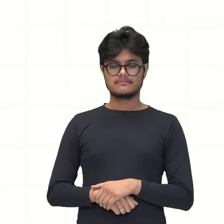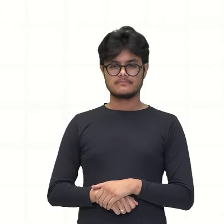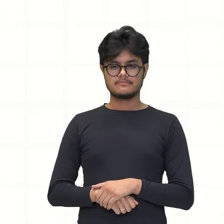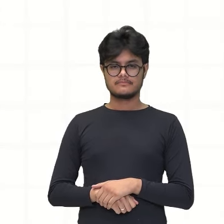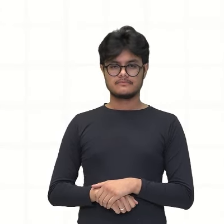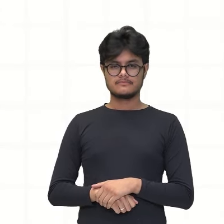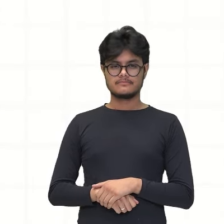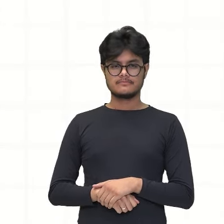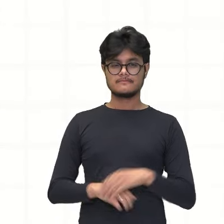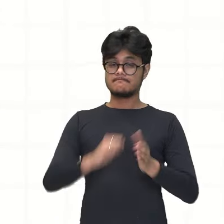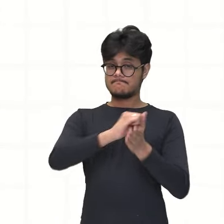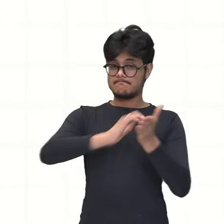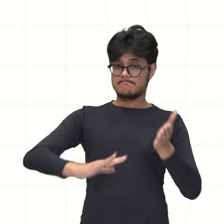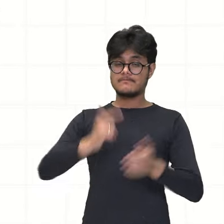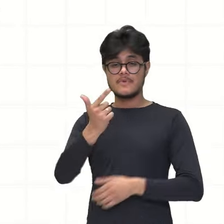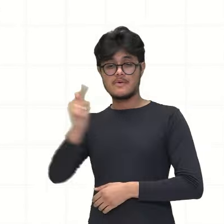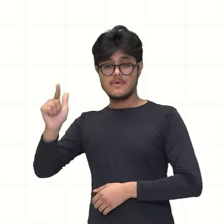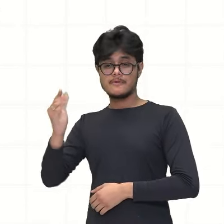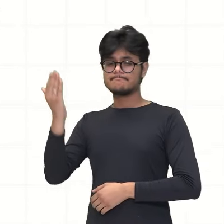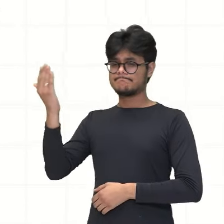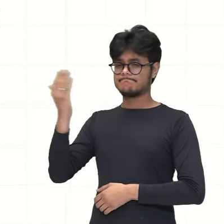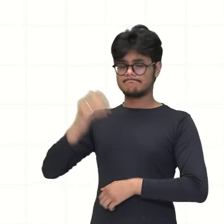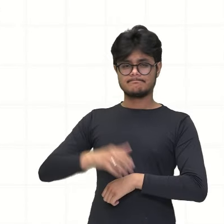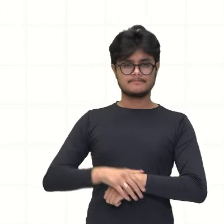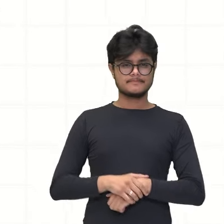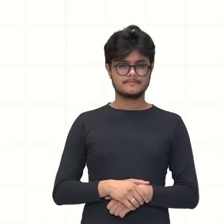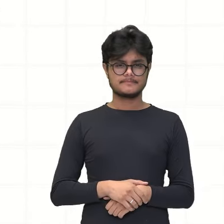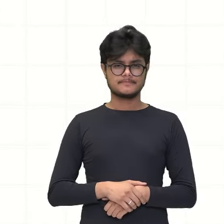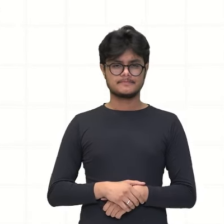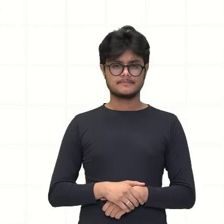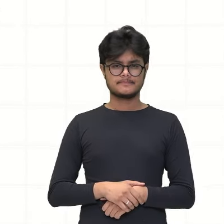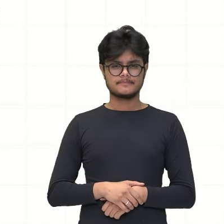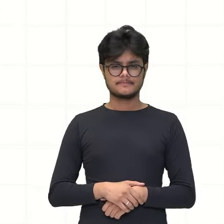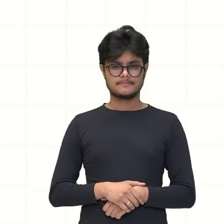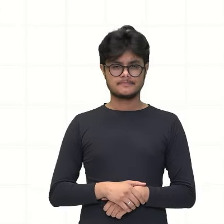Então, vamos a mais um exemplo.